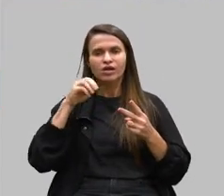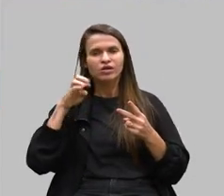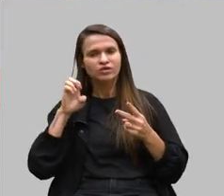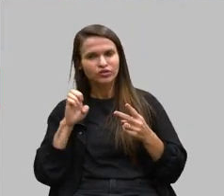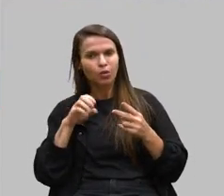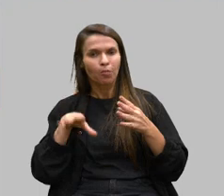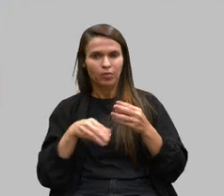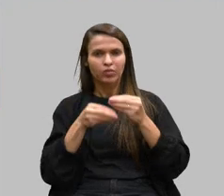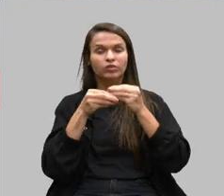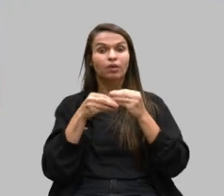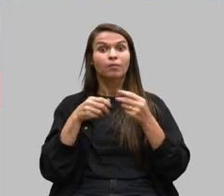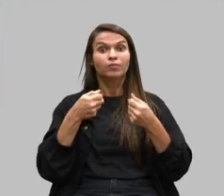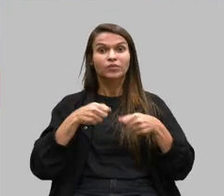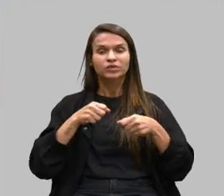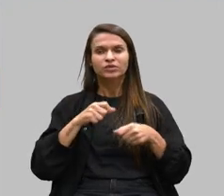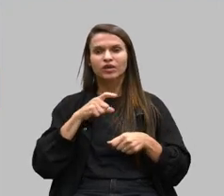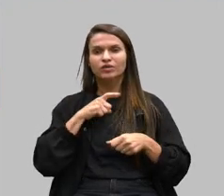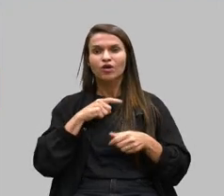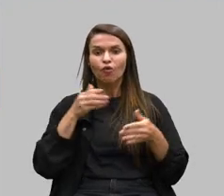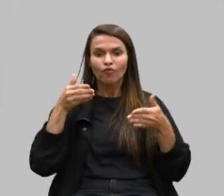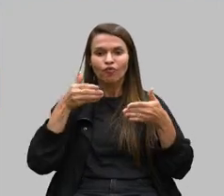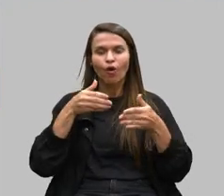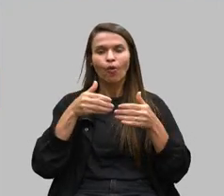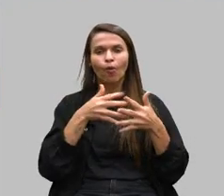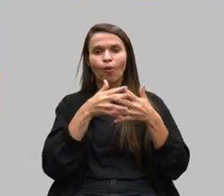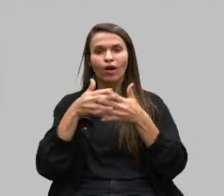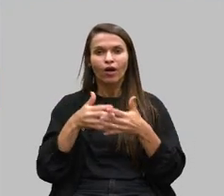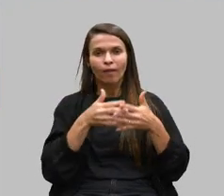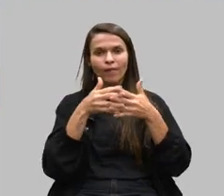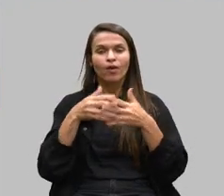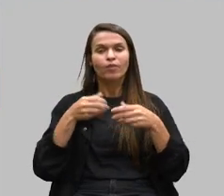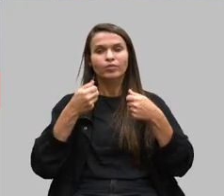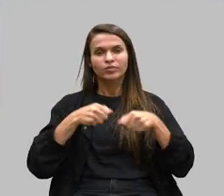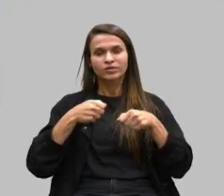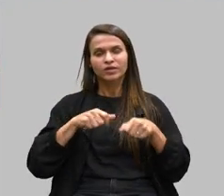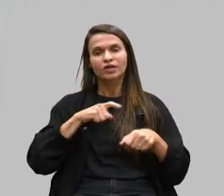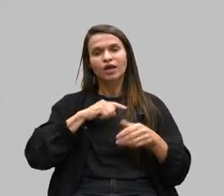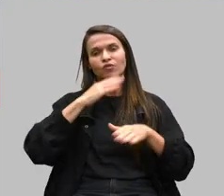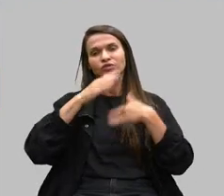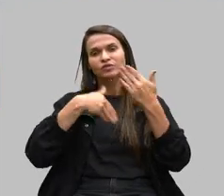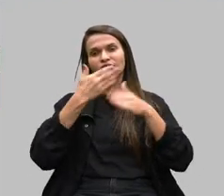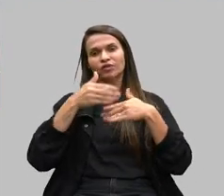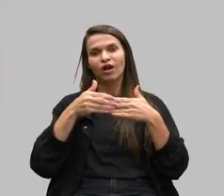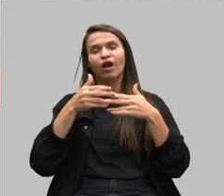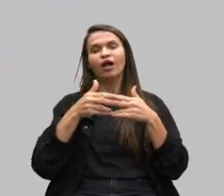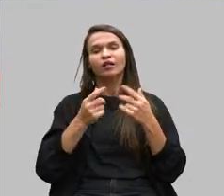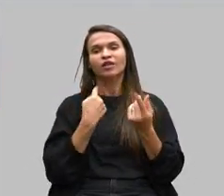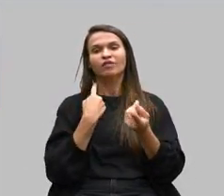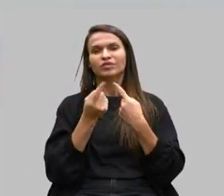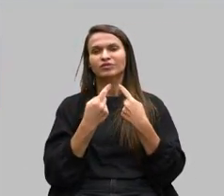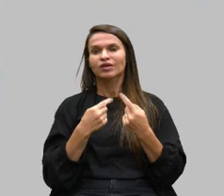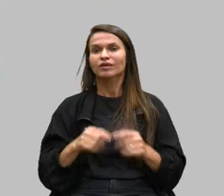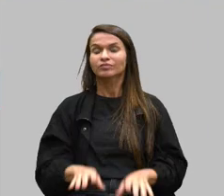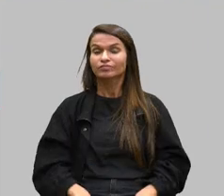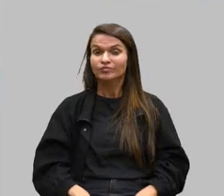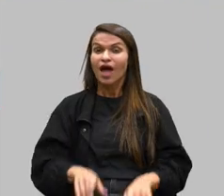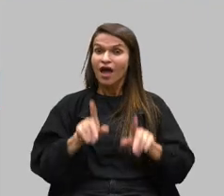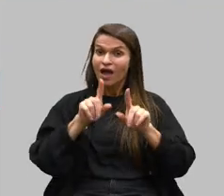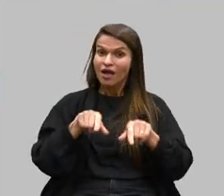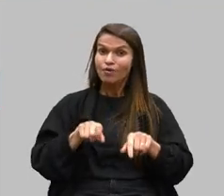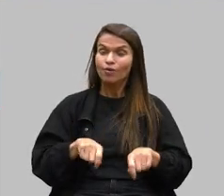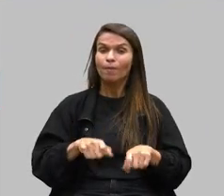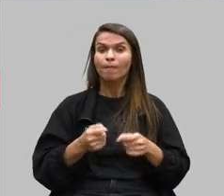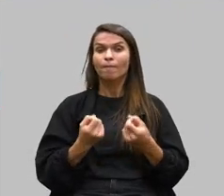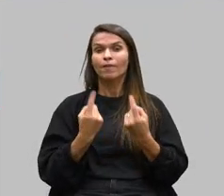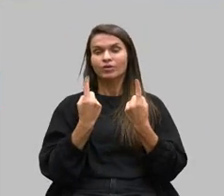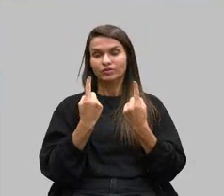que ter as pontas o caminhão e temos que ter o desenvolvimento da ferrovia é um absurdo nós temos aí